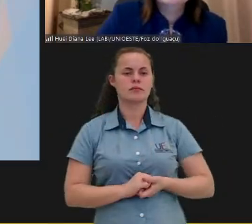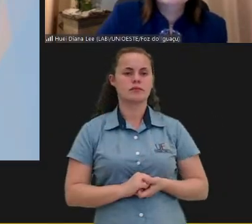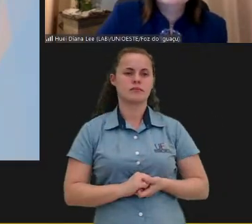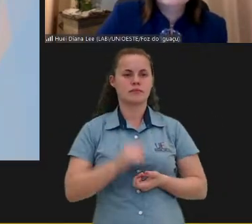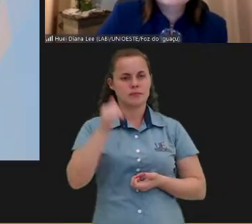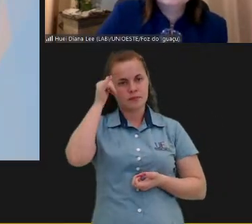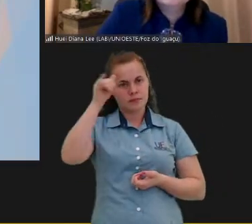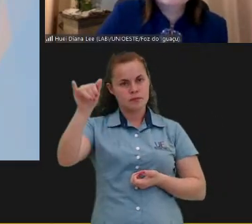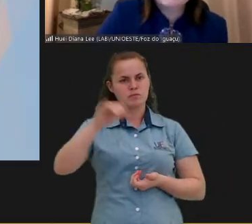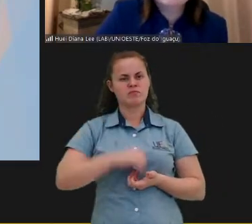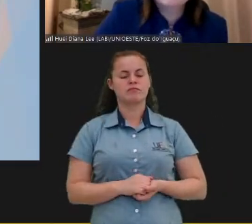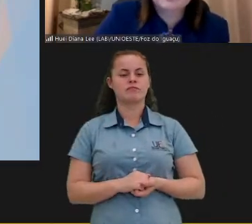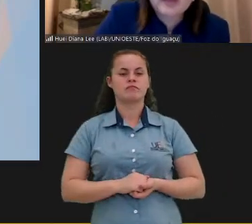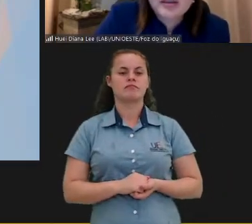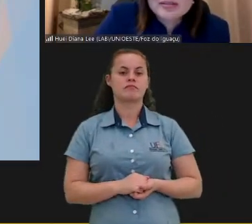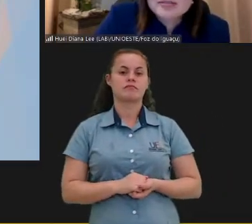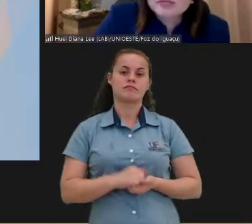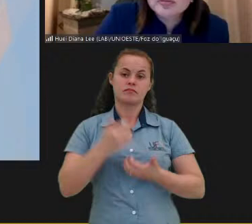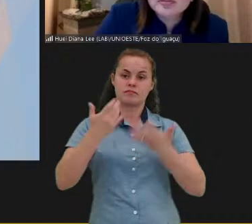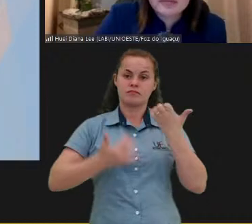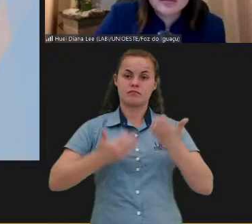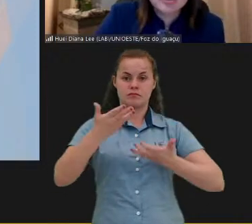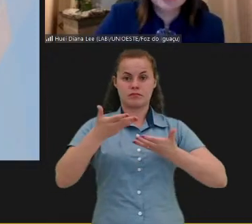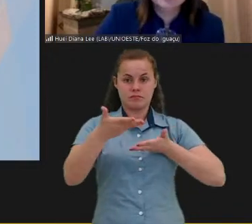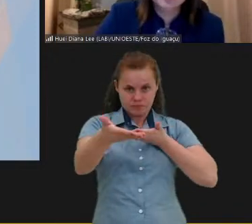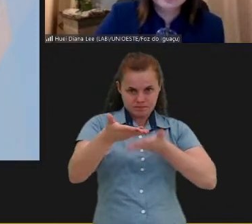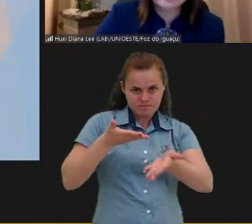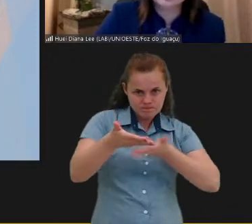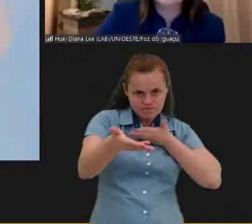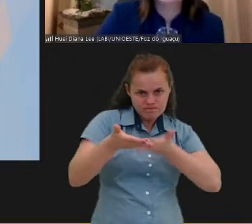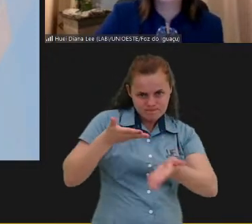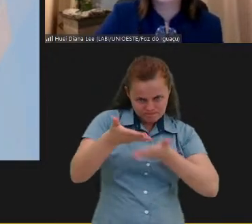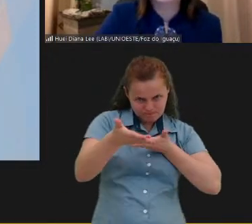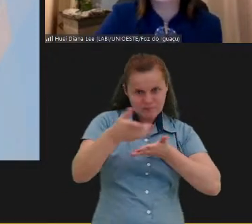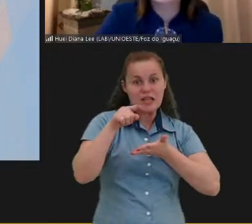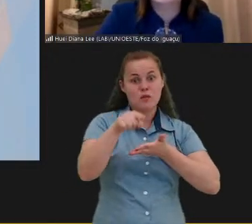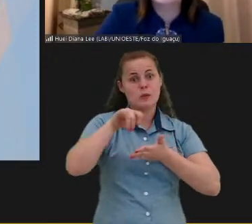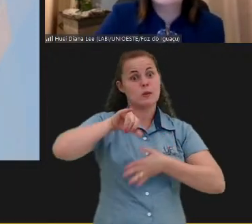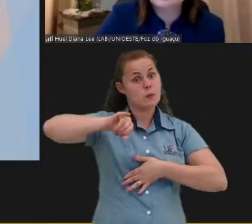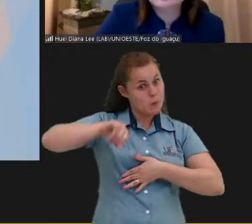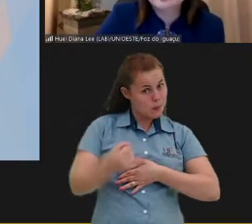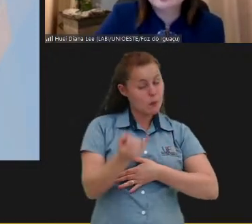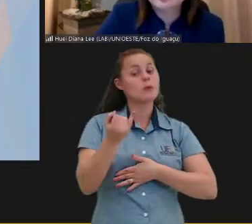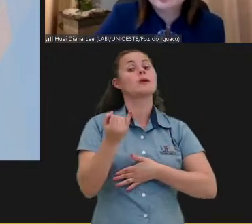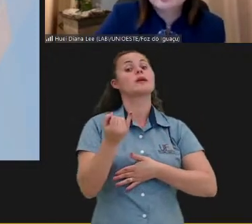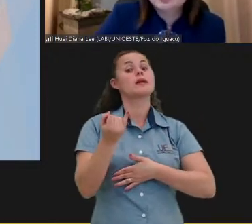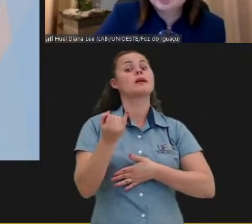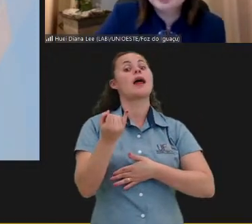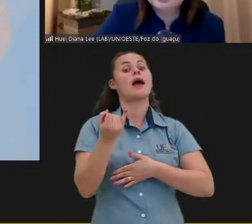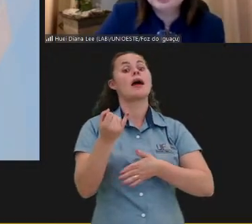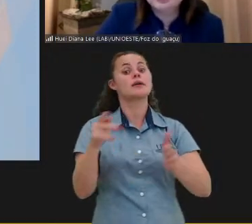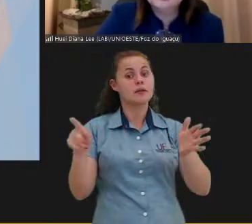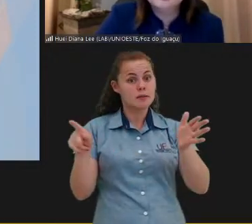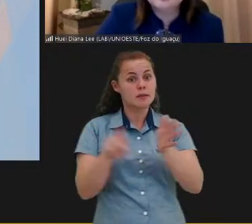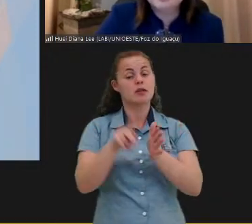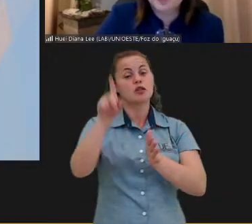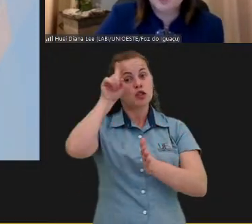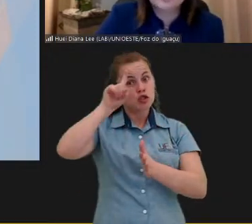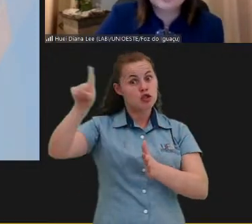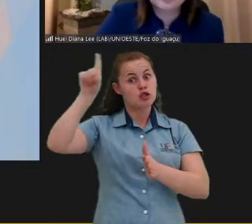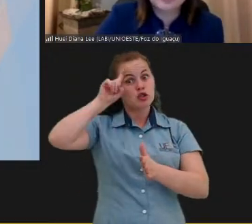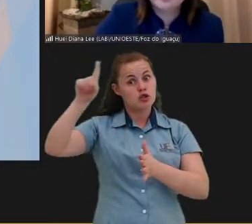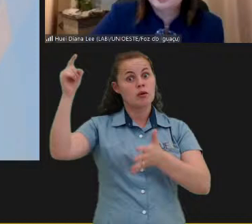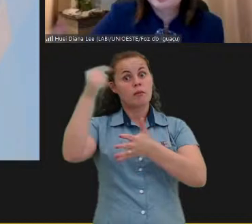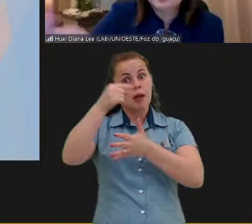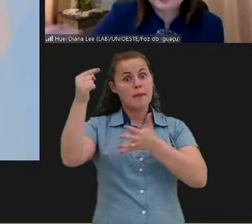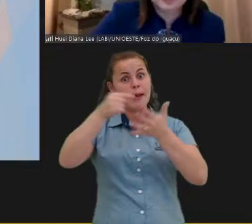Então, nessa nossa breve conversa, e vocês devem ter tido muitas oportunidades aí durante esses dias todos de